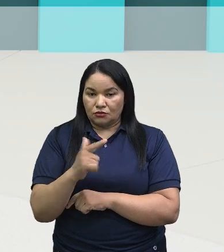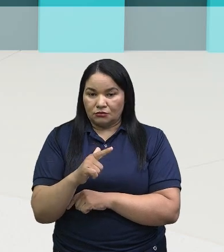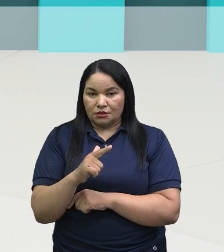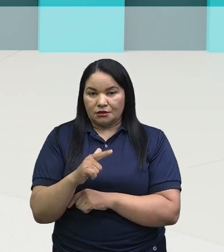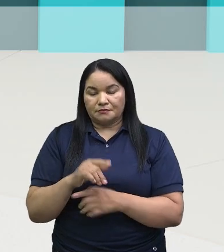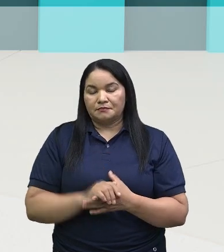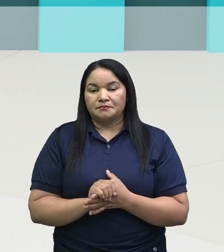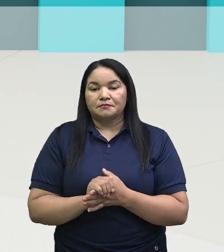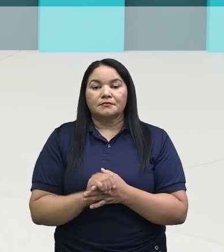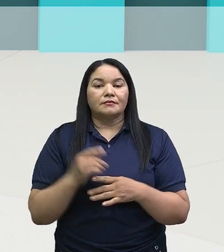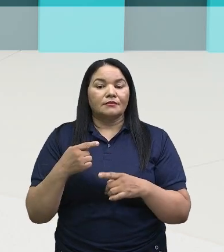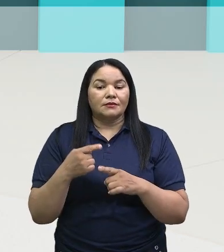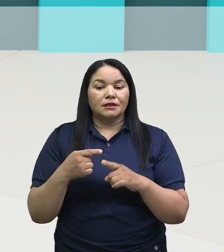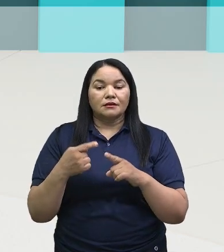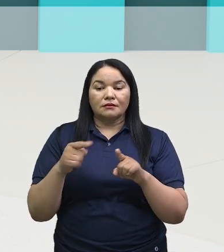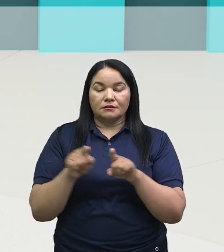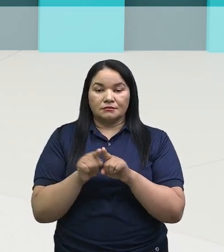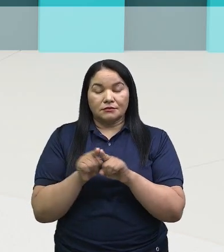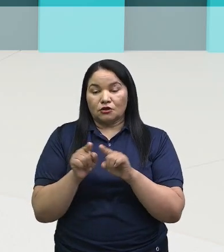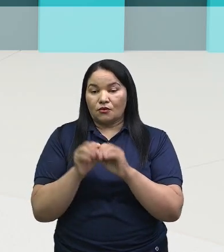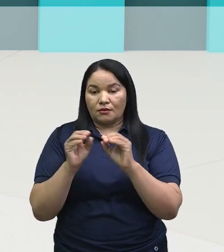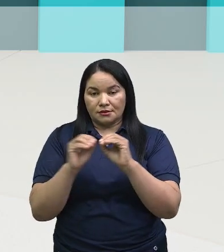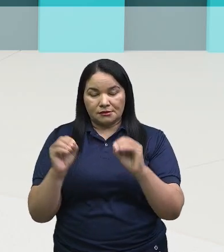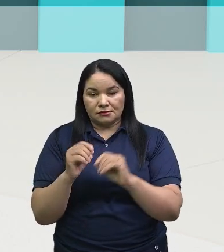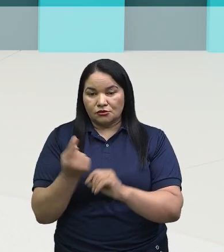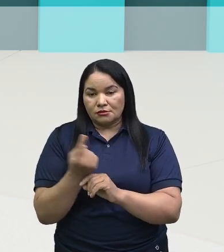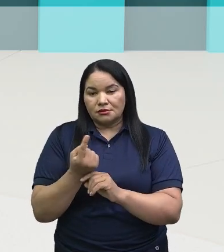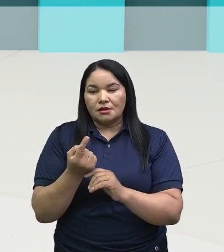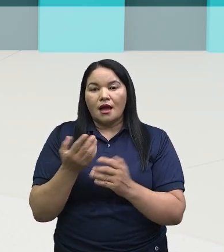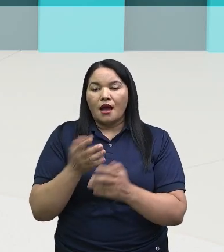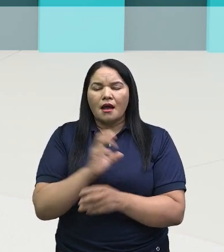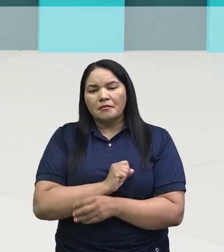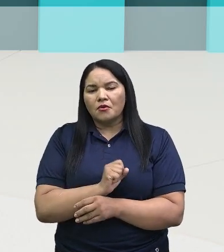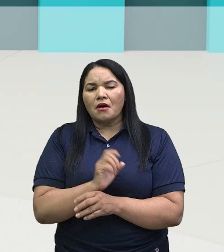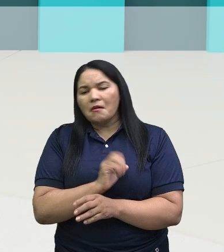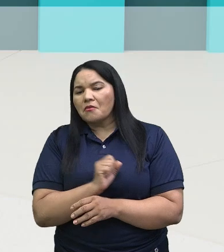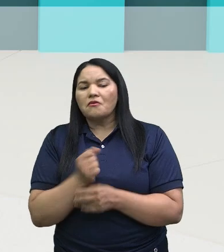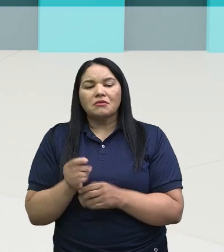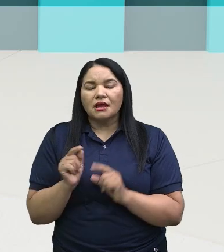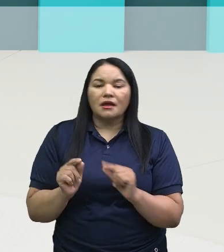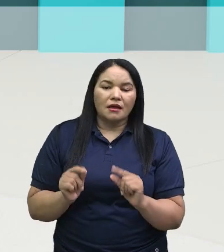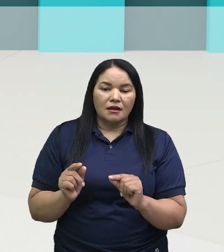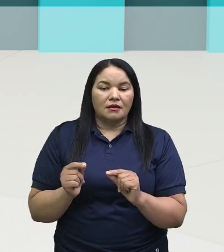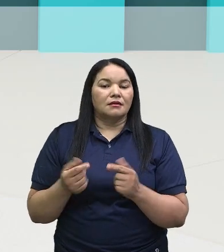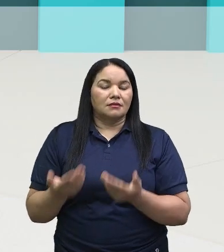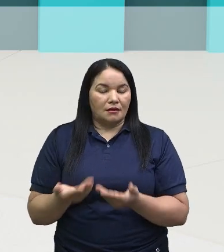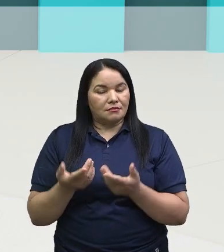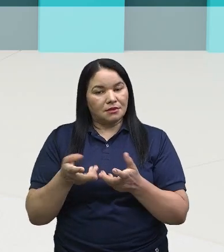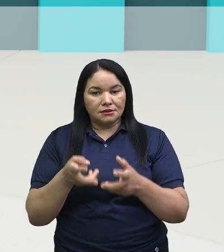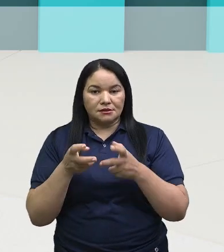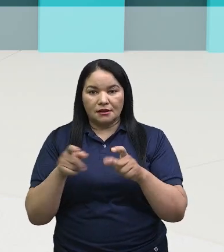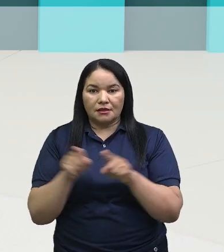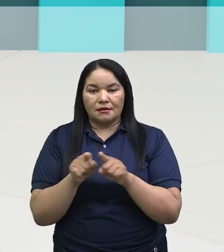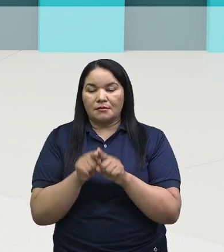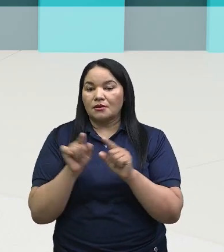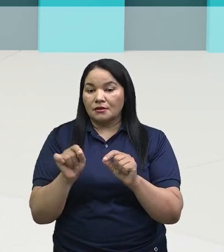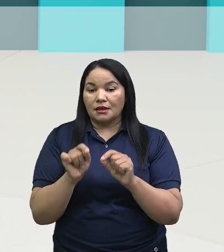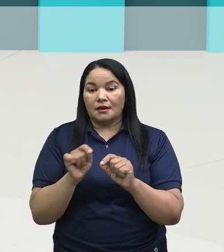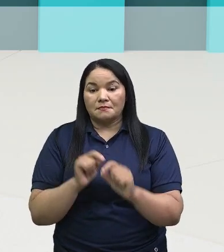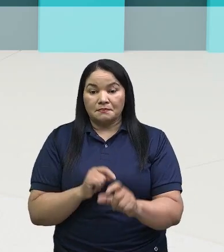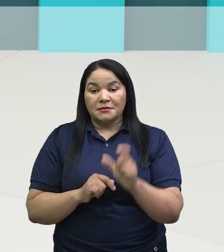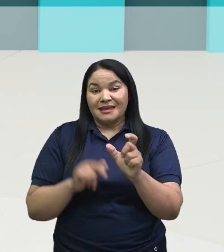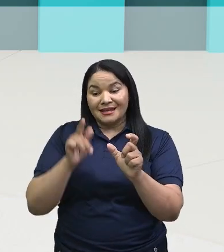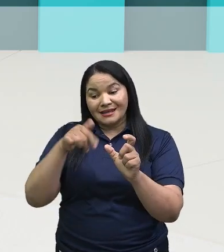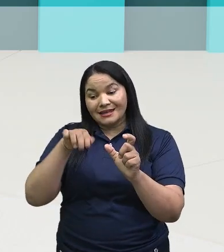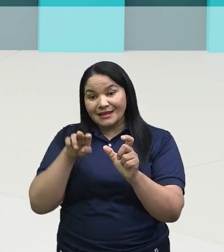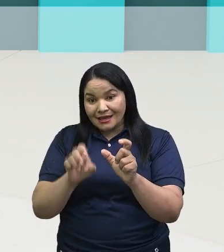Não faz ideia somente essa oração, que amei. Mas que amei o quê, professora? E perceba que esse que amei está